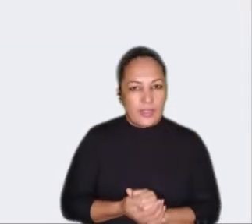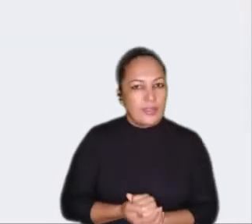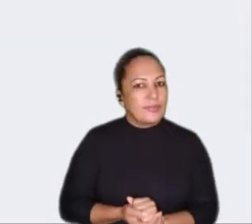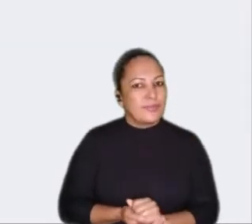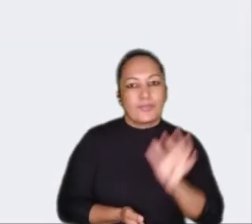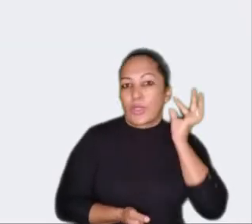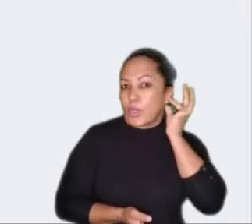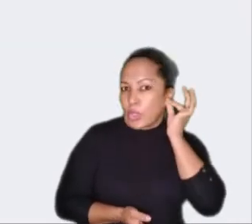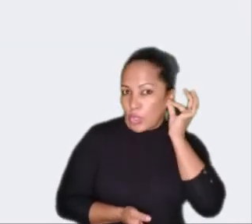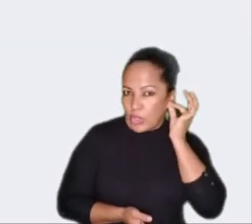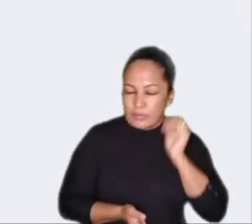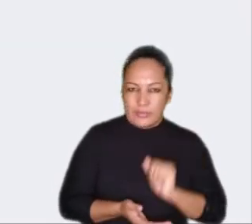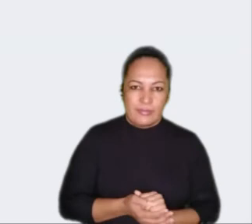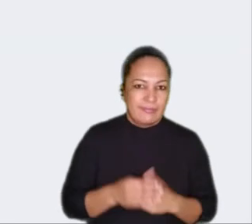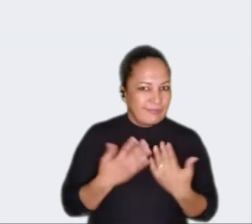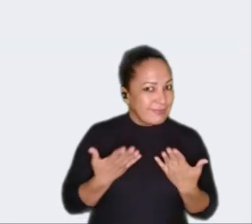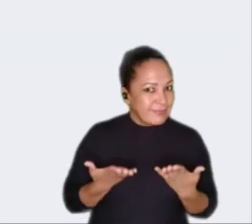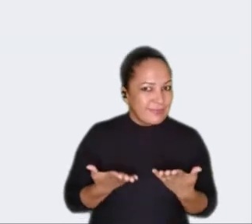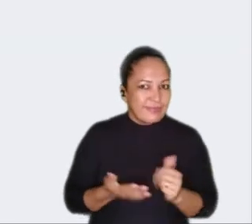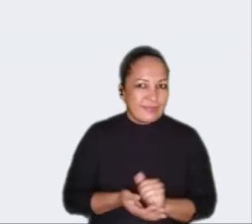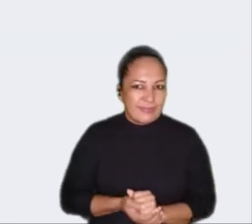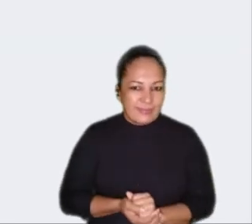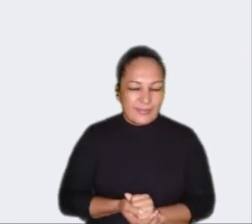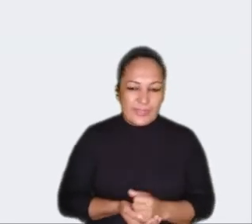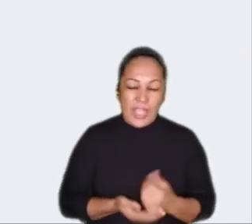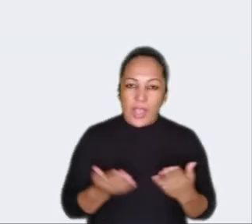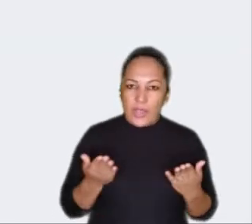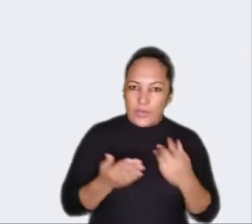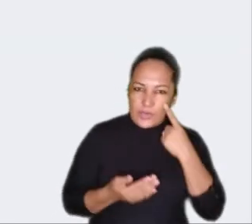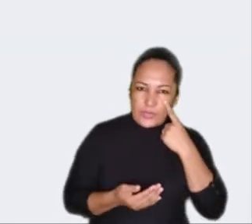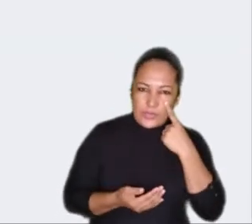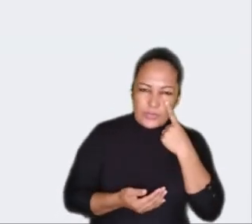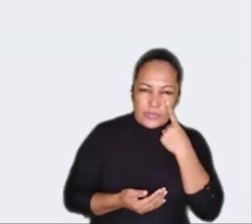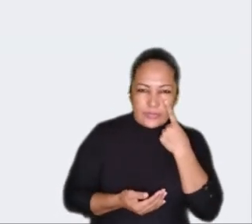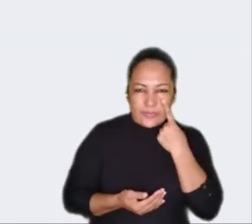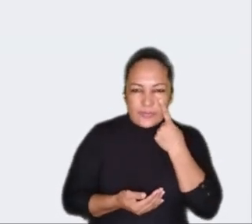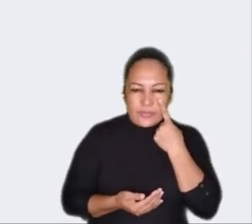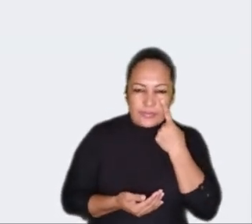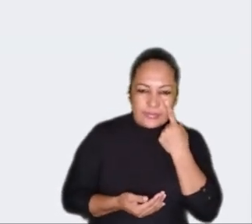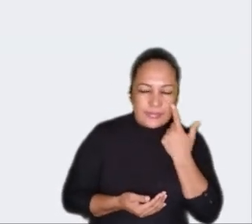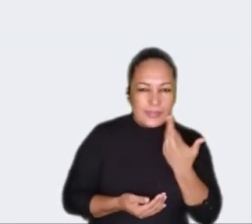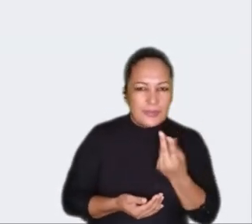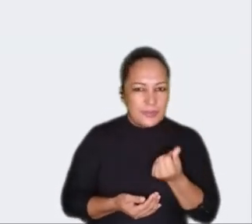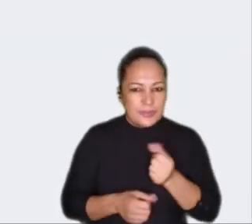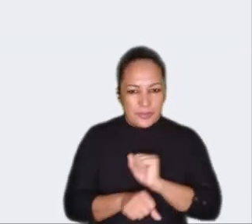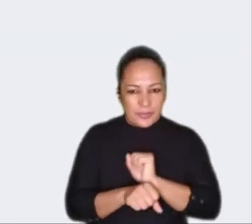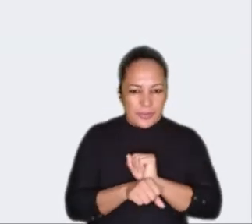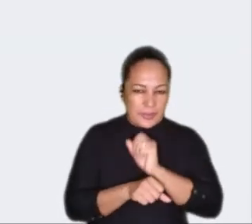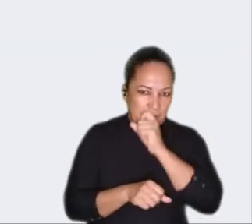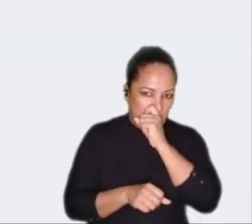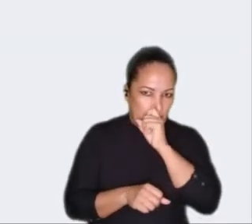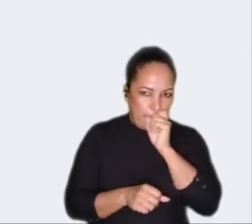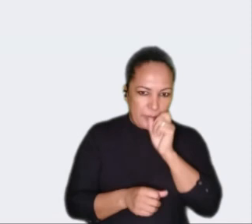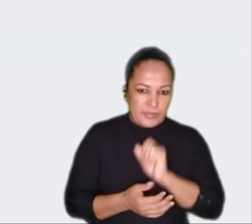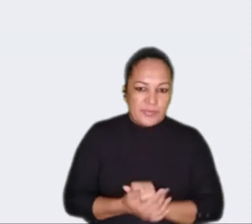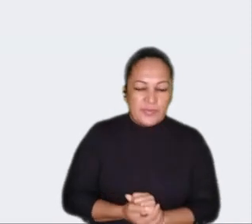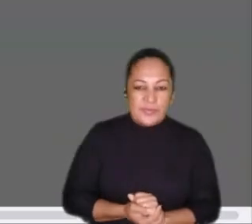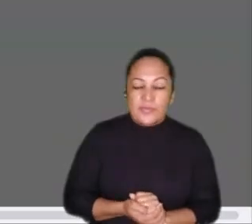Show demais! Top! Então, vamos aqui,